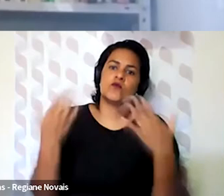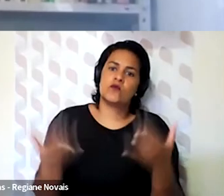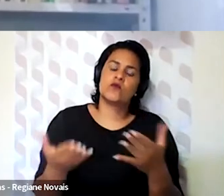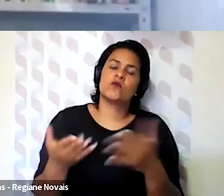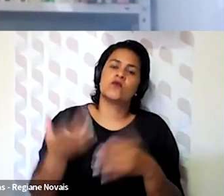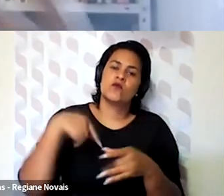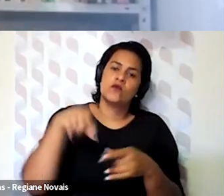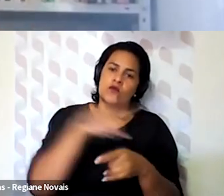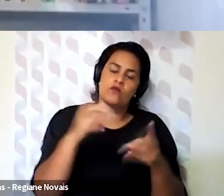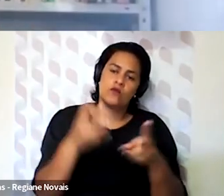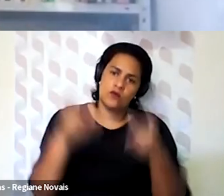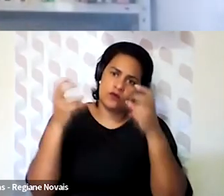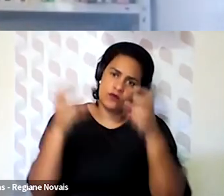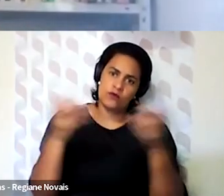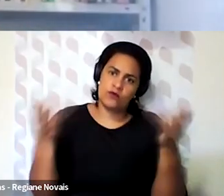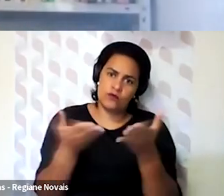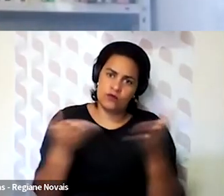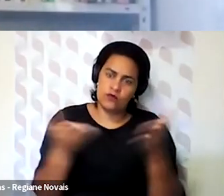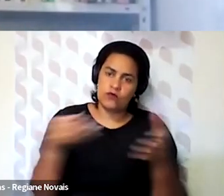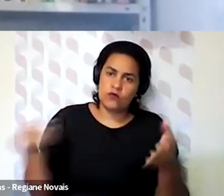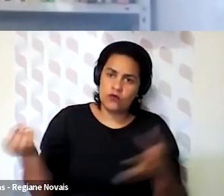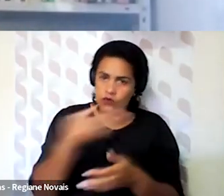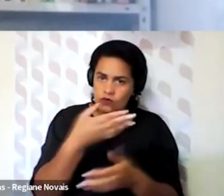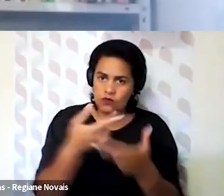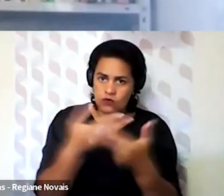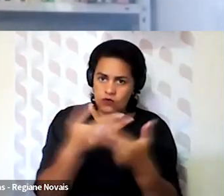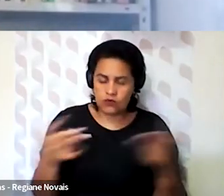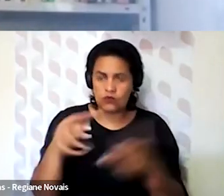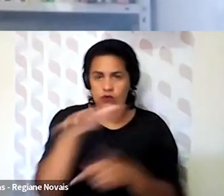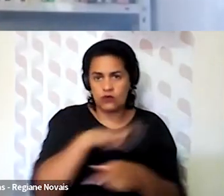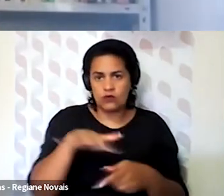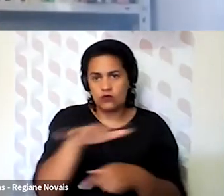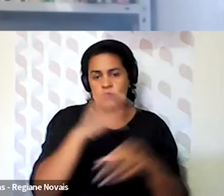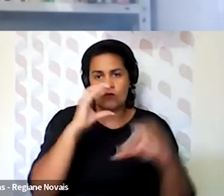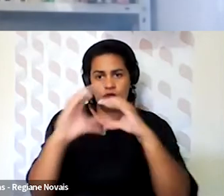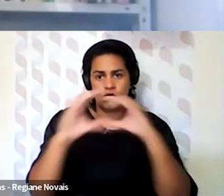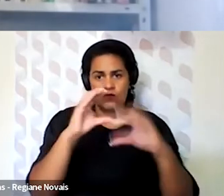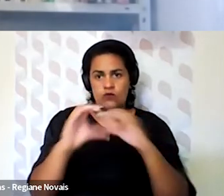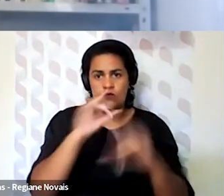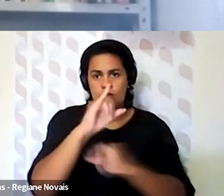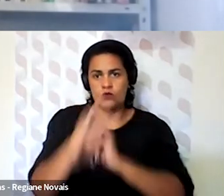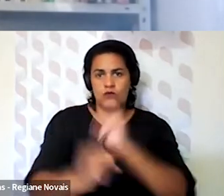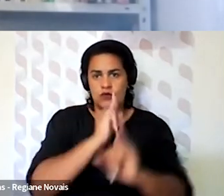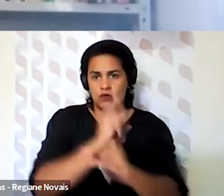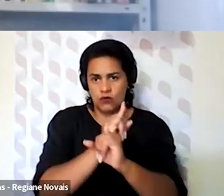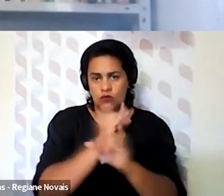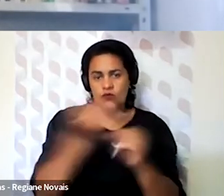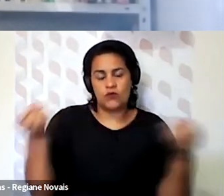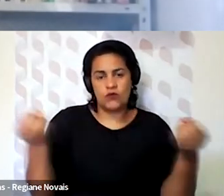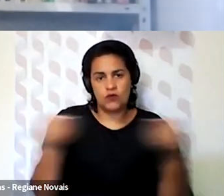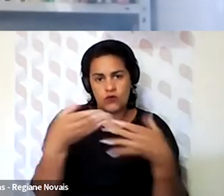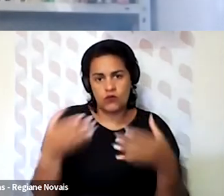presencia hoje uma nova revolução tecnológica no campo da comunicação, a internet, essas novas tecnologias de